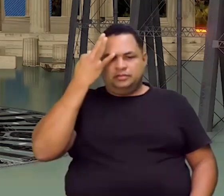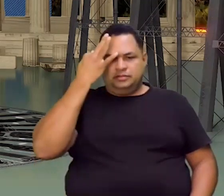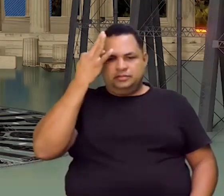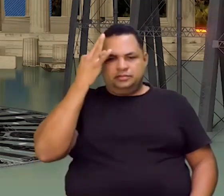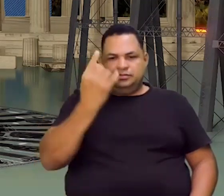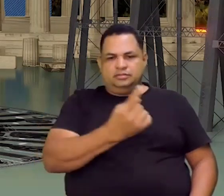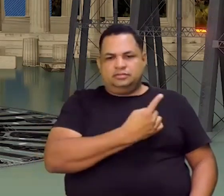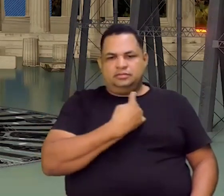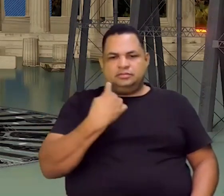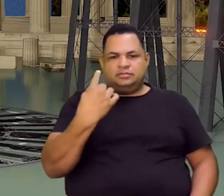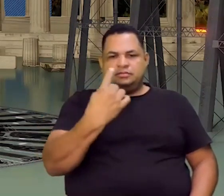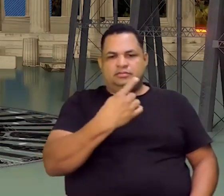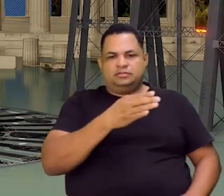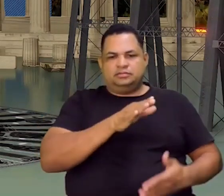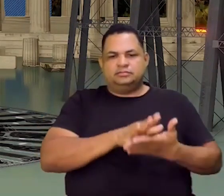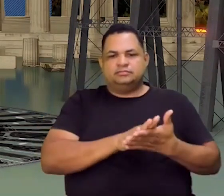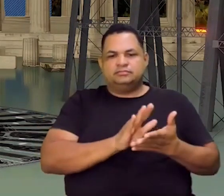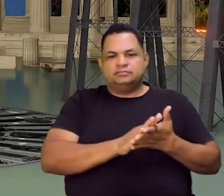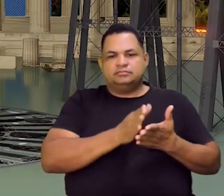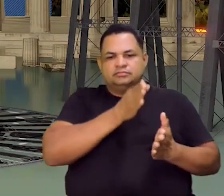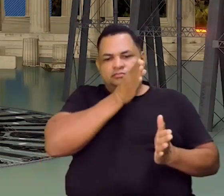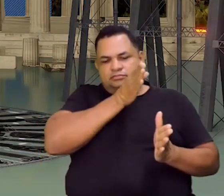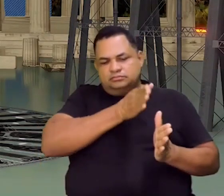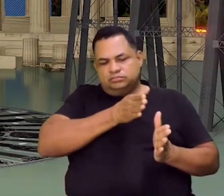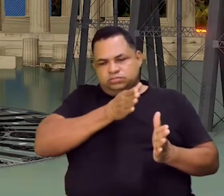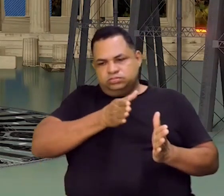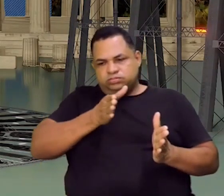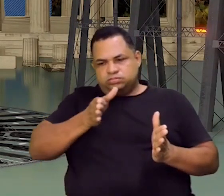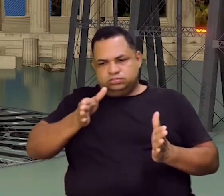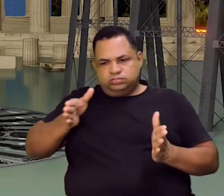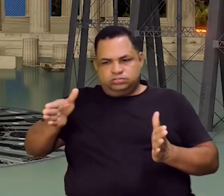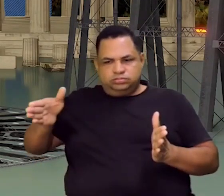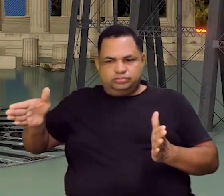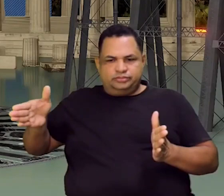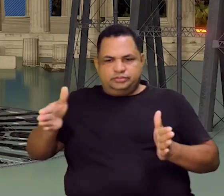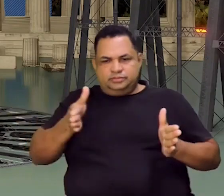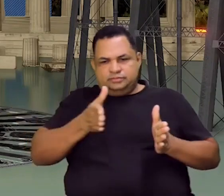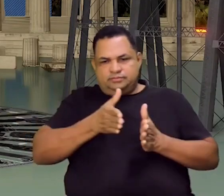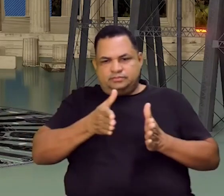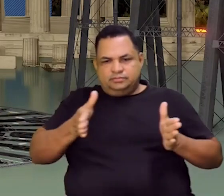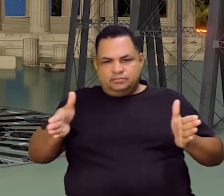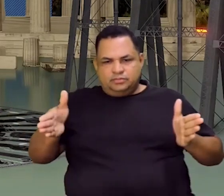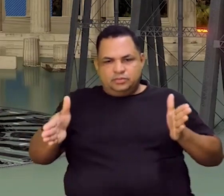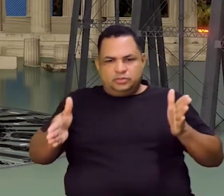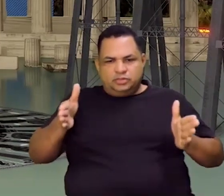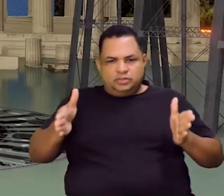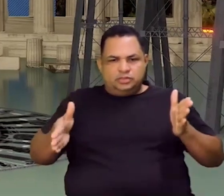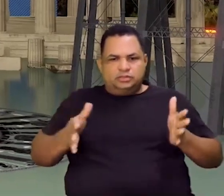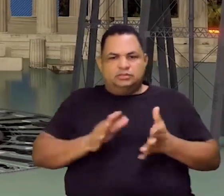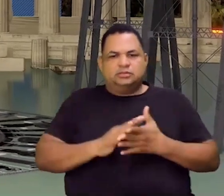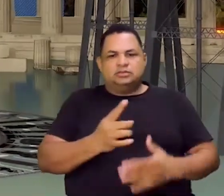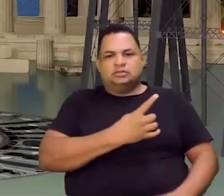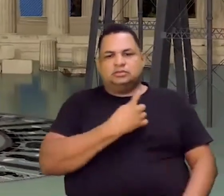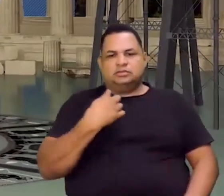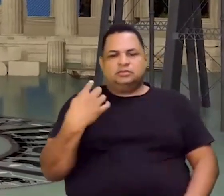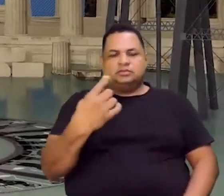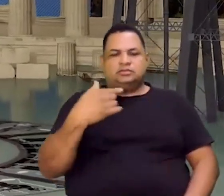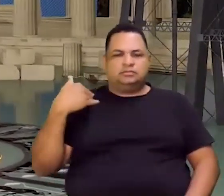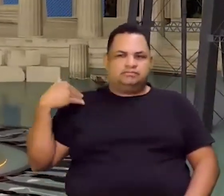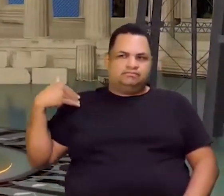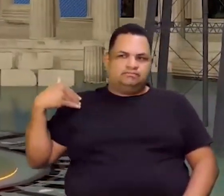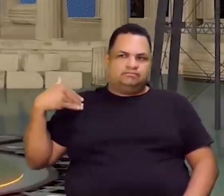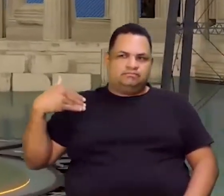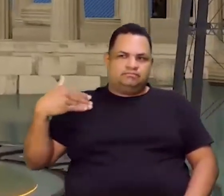gente, nós estamos fazendo uma linha do tempo dela. A nossa unidade, a unidade 1, nós passamos lá agora